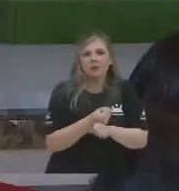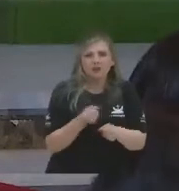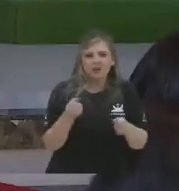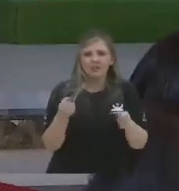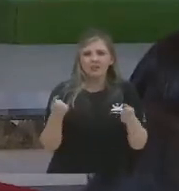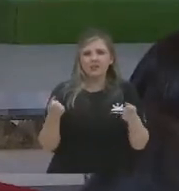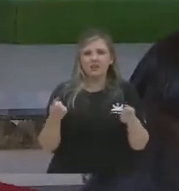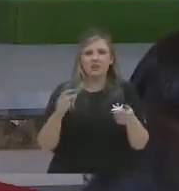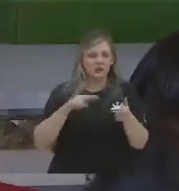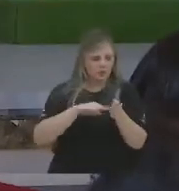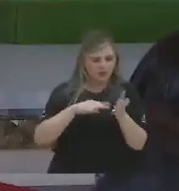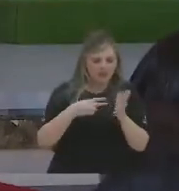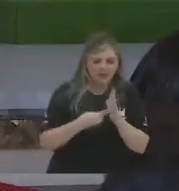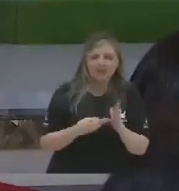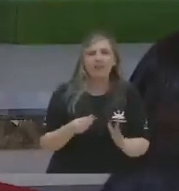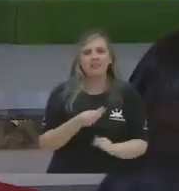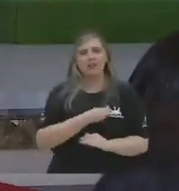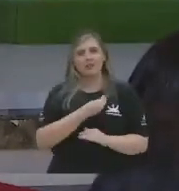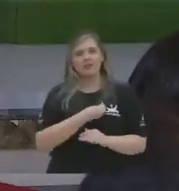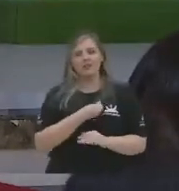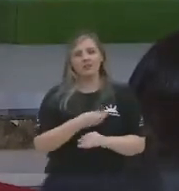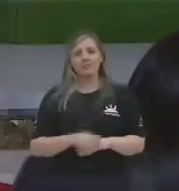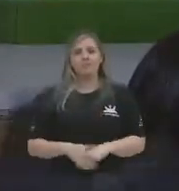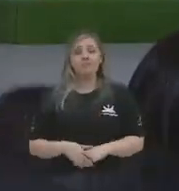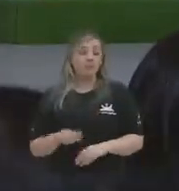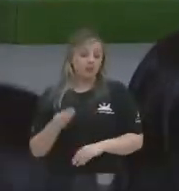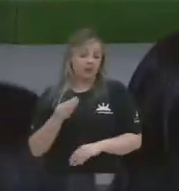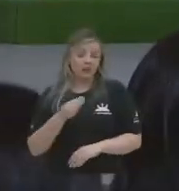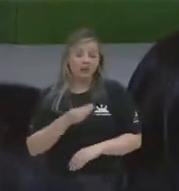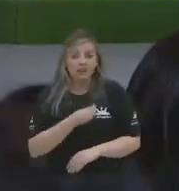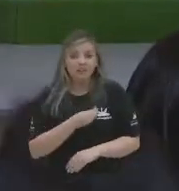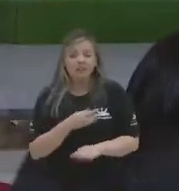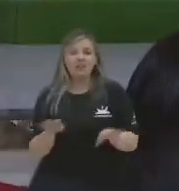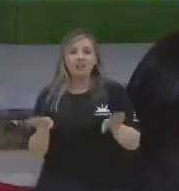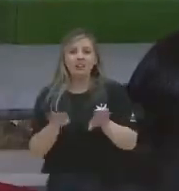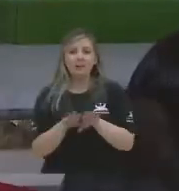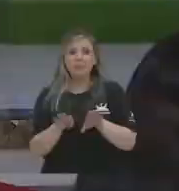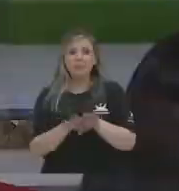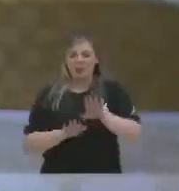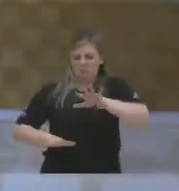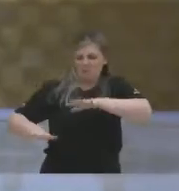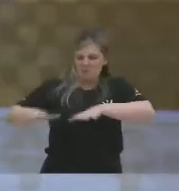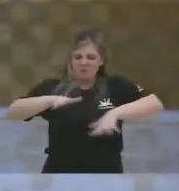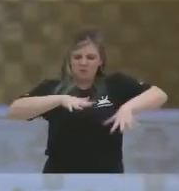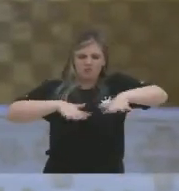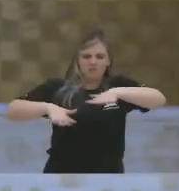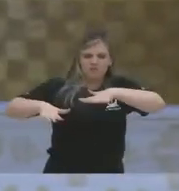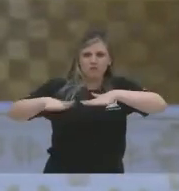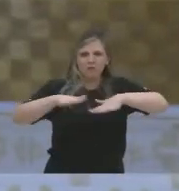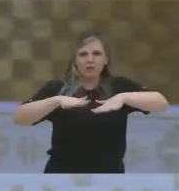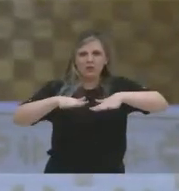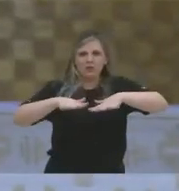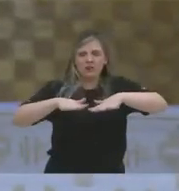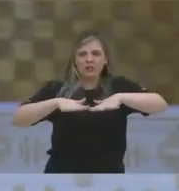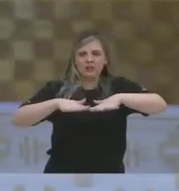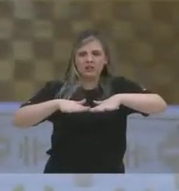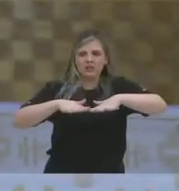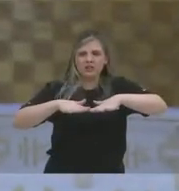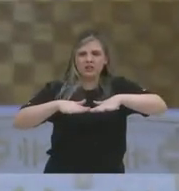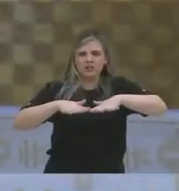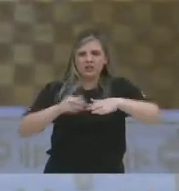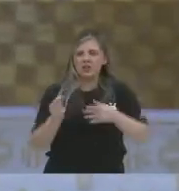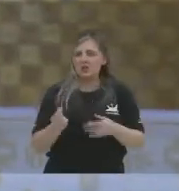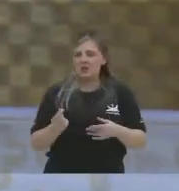E de que a vida é sempre também uma mistura de perdas e ganhos. Sempre a